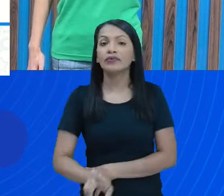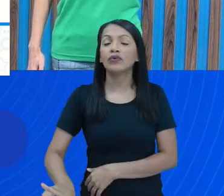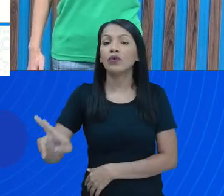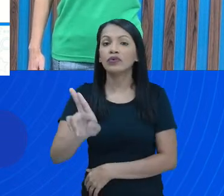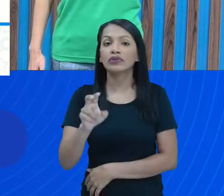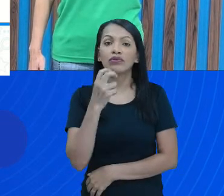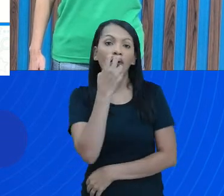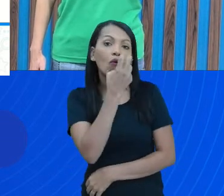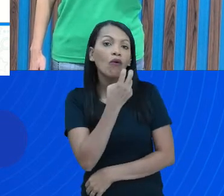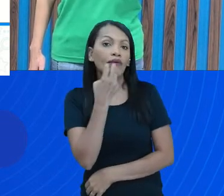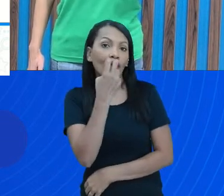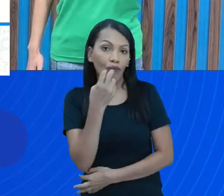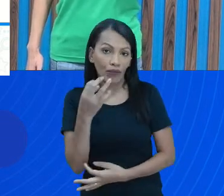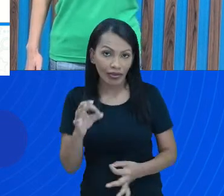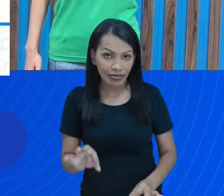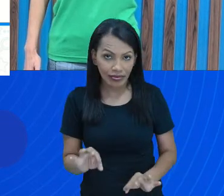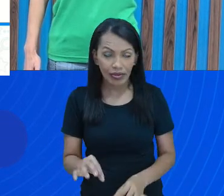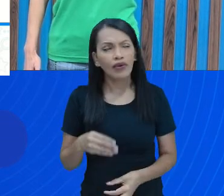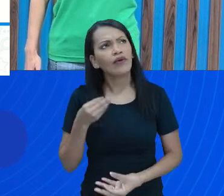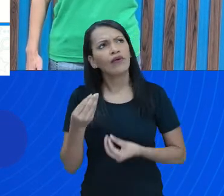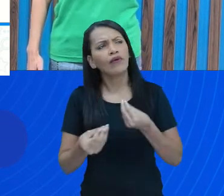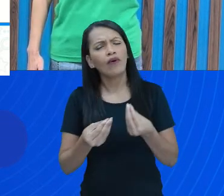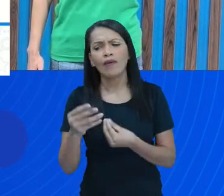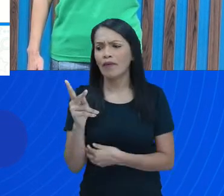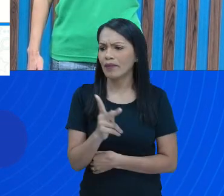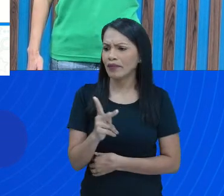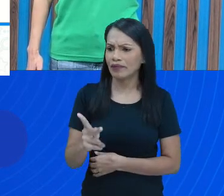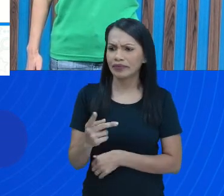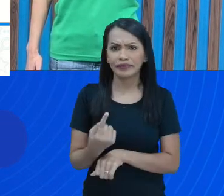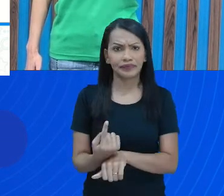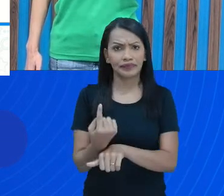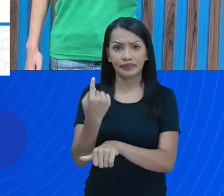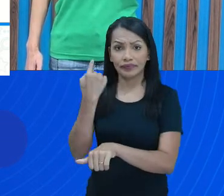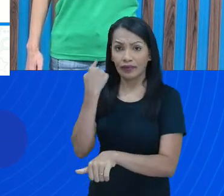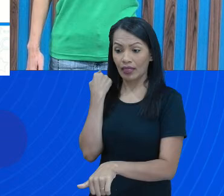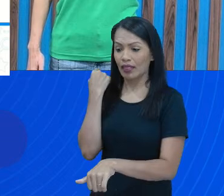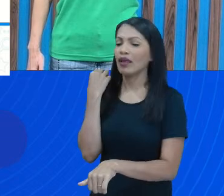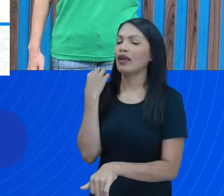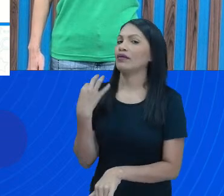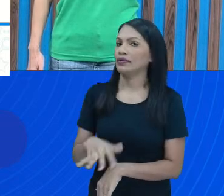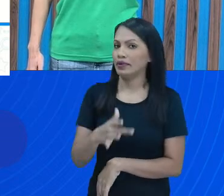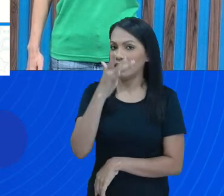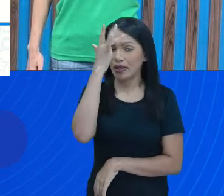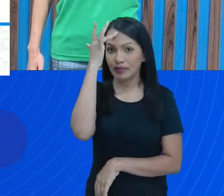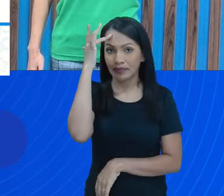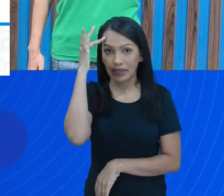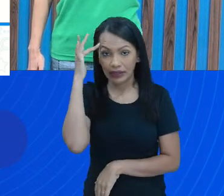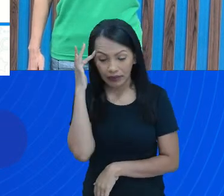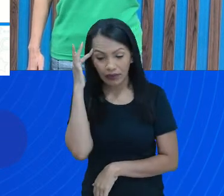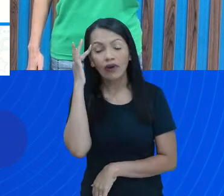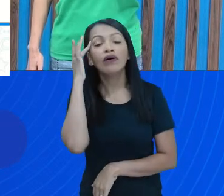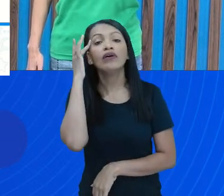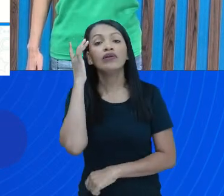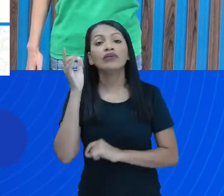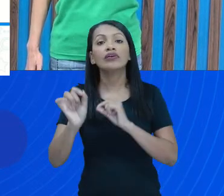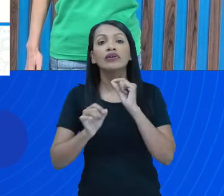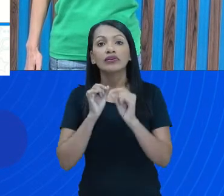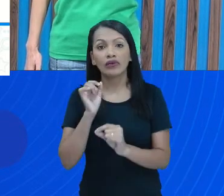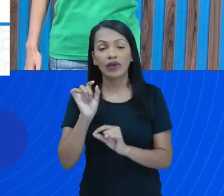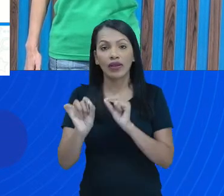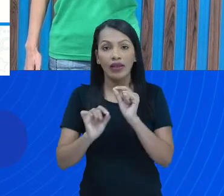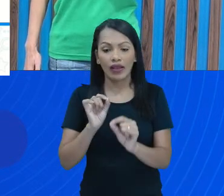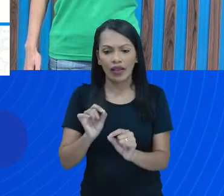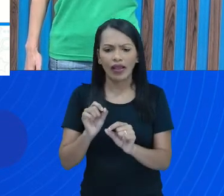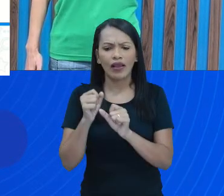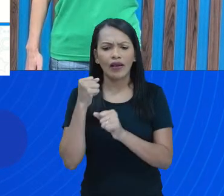usado oralmente. Como assim, professora? Antigamente, as pessoas contavam as lendas, não